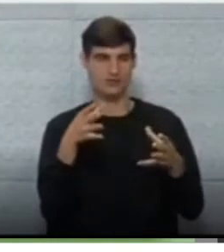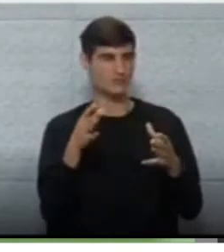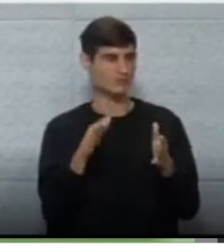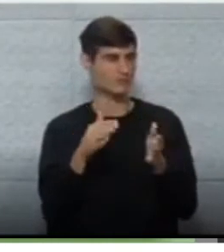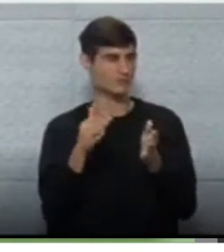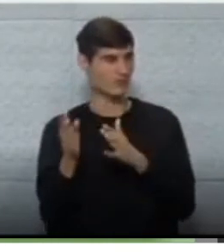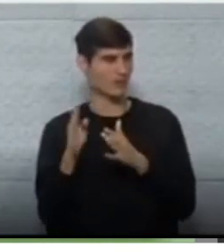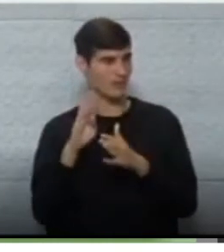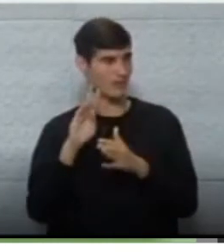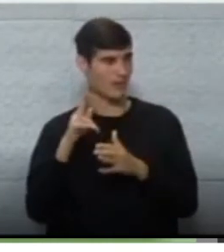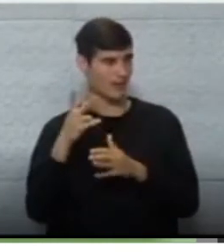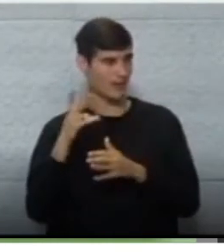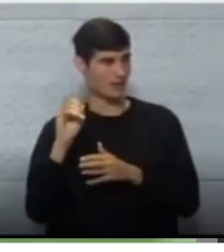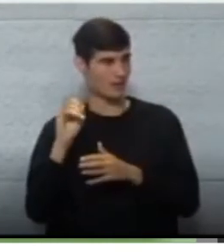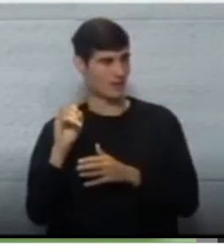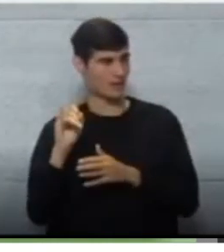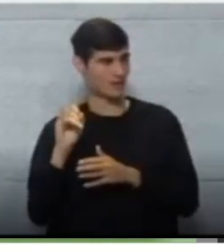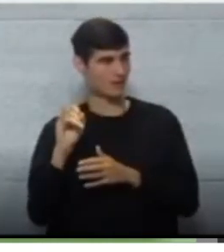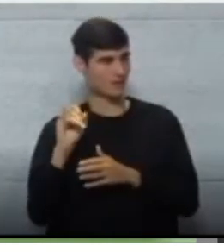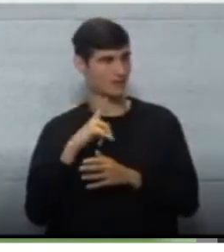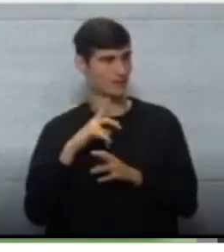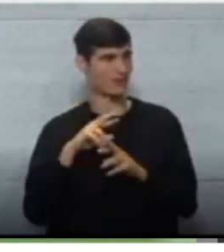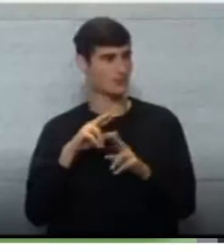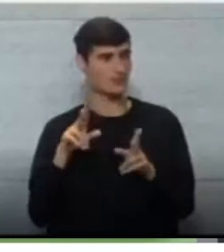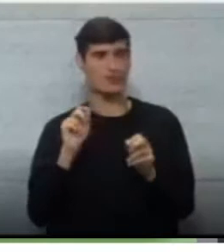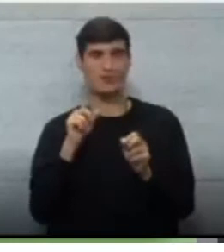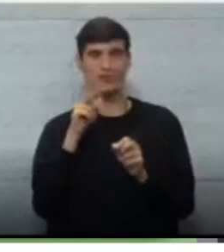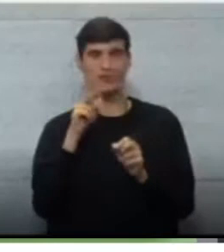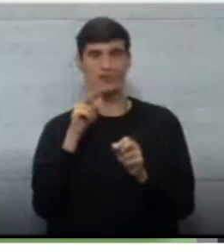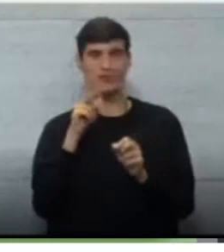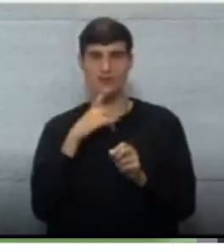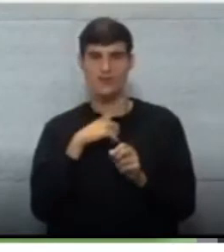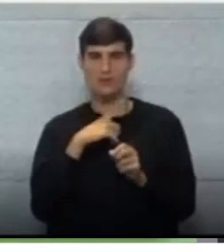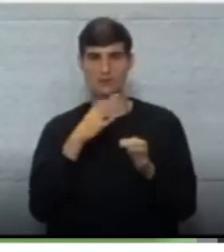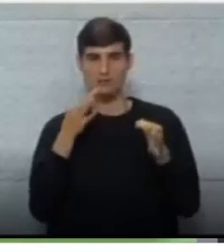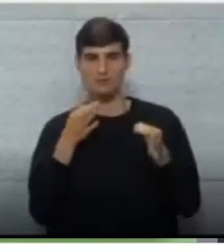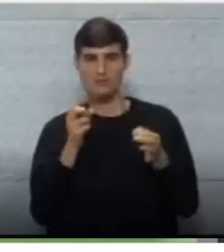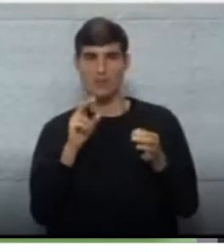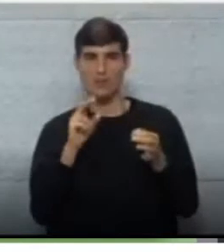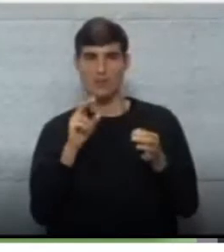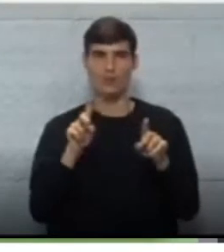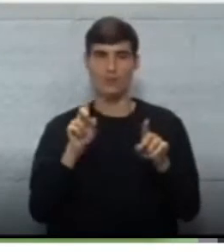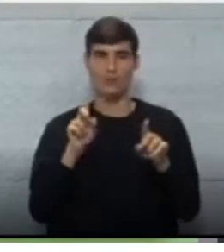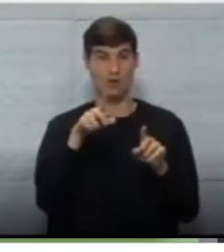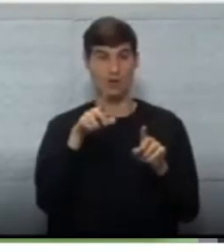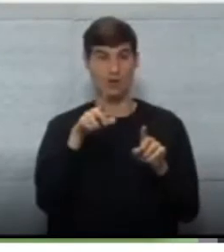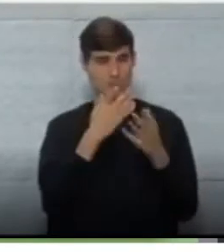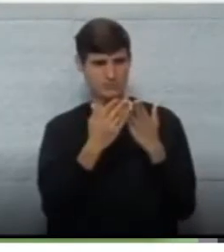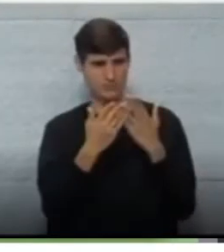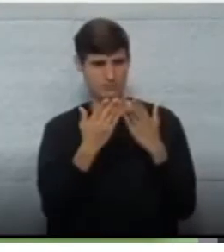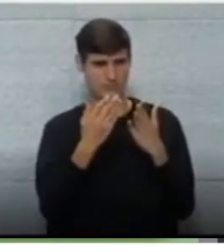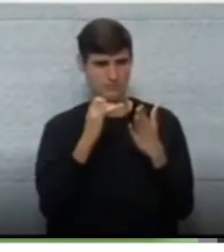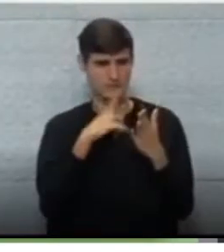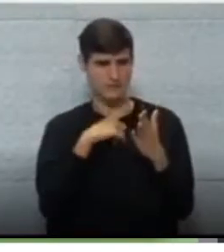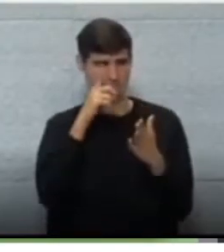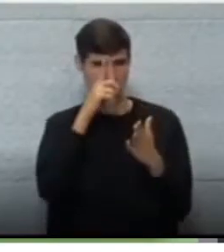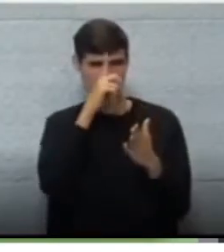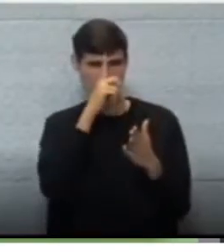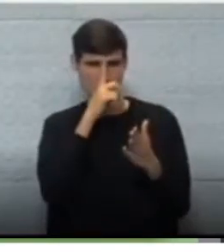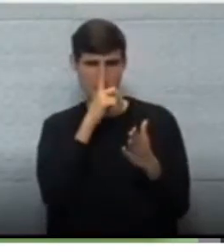Enquanto o BHI, o que eu vou determinar quando teve o crescimento ou não? Pela turbidez. Então, se ele está